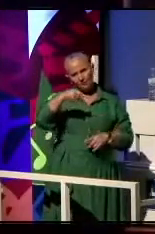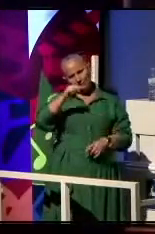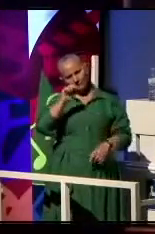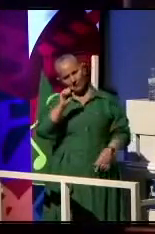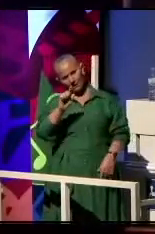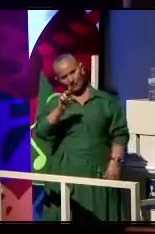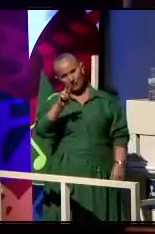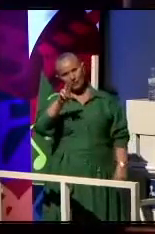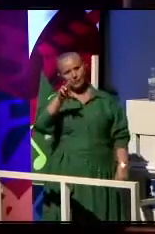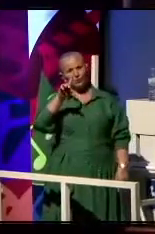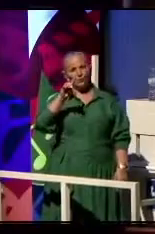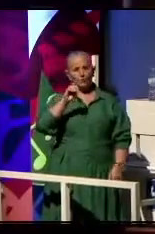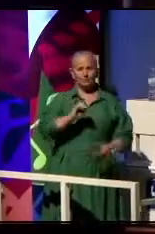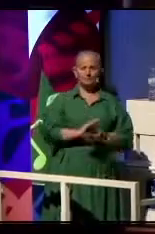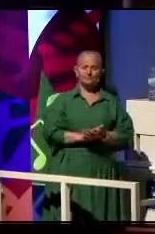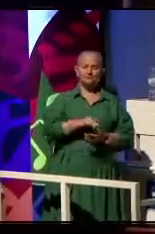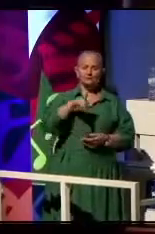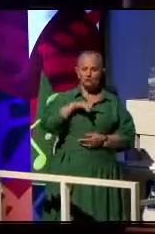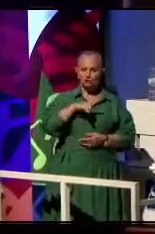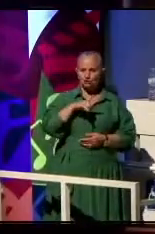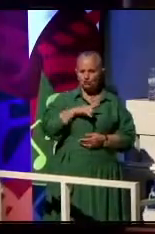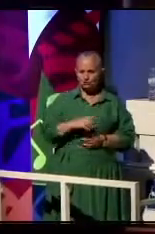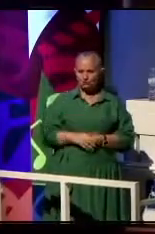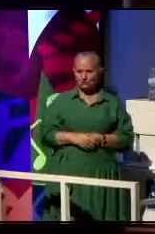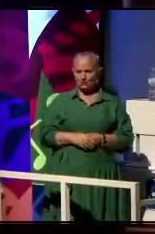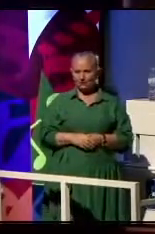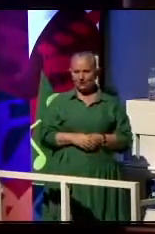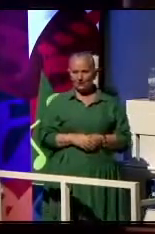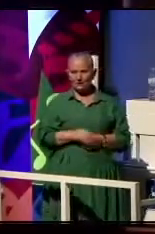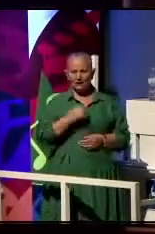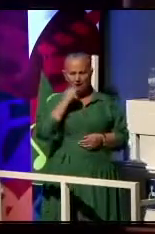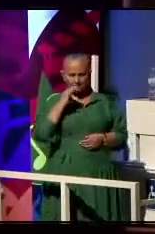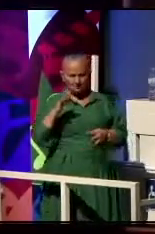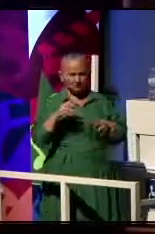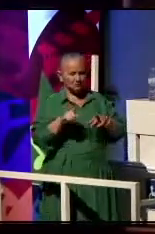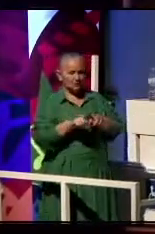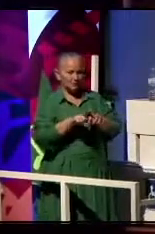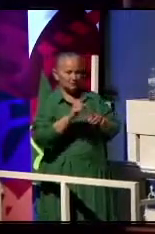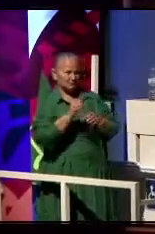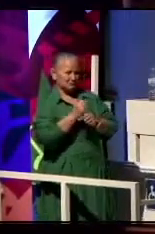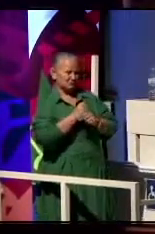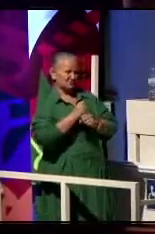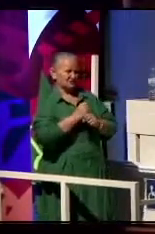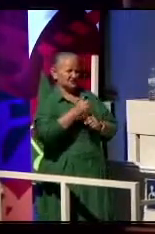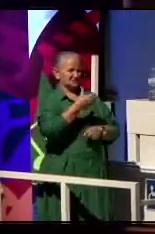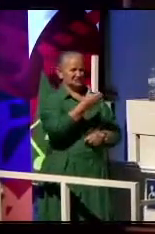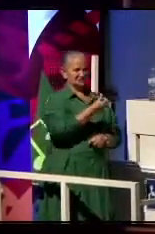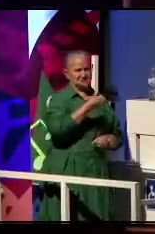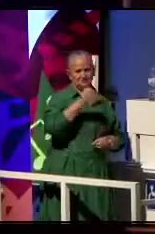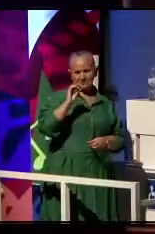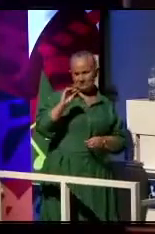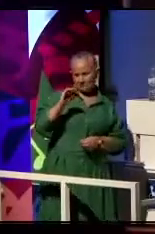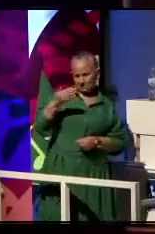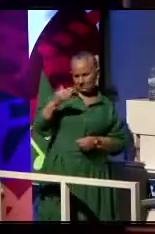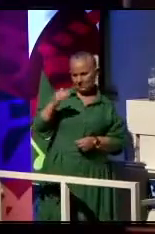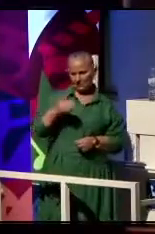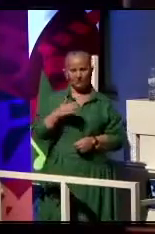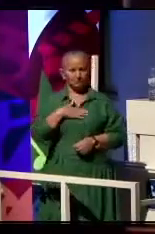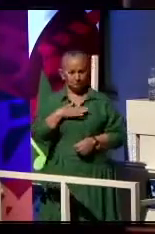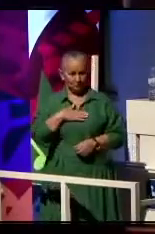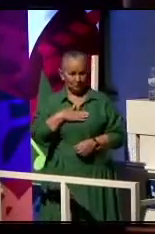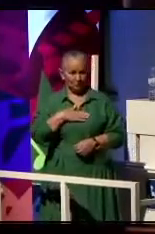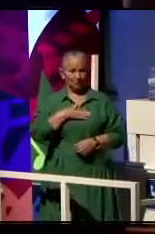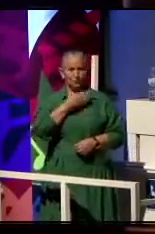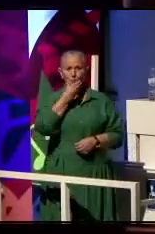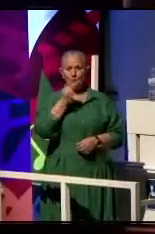um ponto dos músicos em Belo Horizonte, isso é muito famoso, tá? Dos anos 60, anos 50, anos 60. E esse meu irmão mais velho,